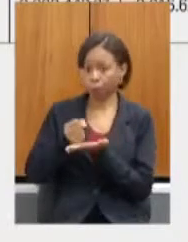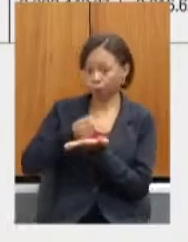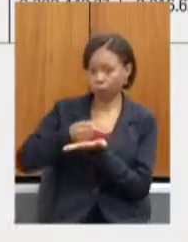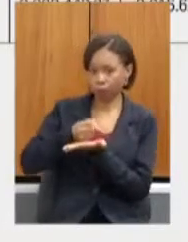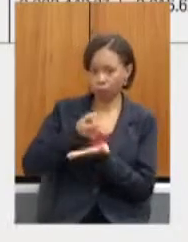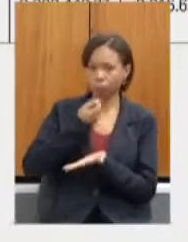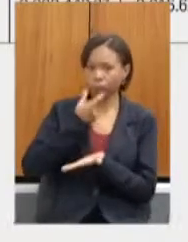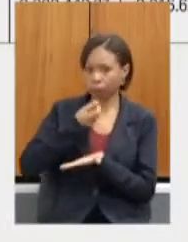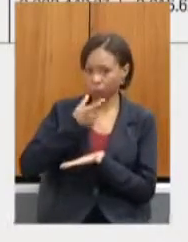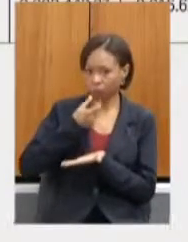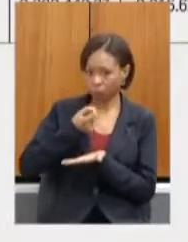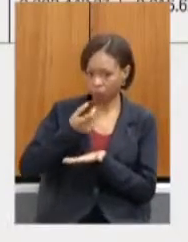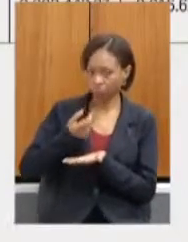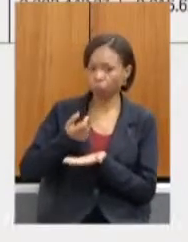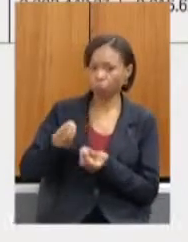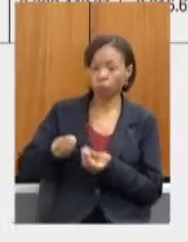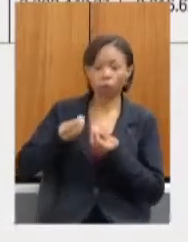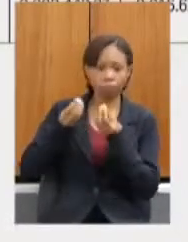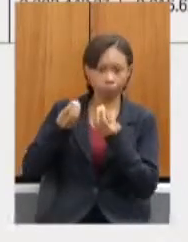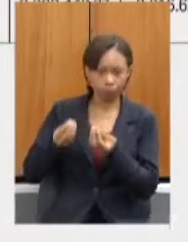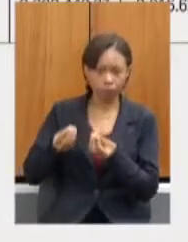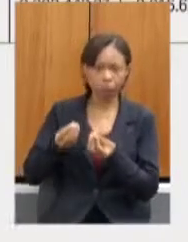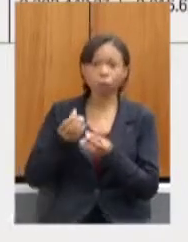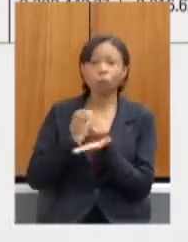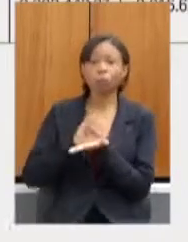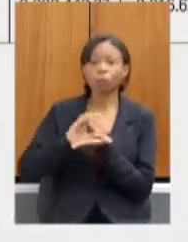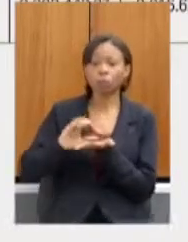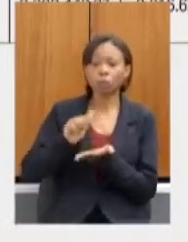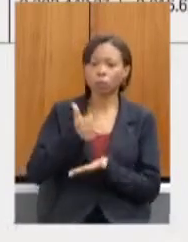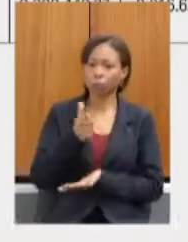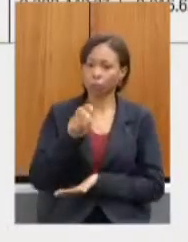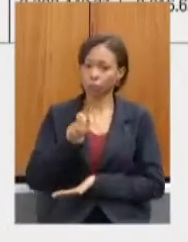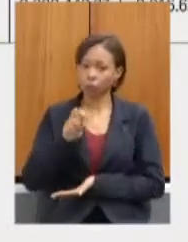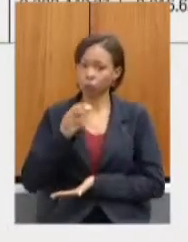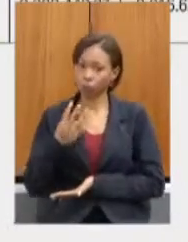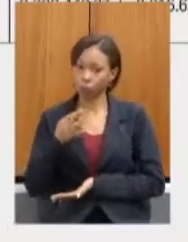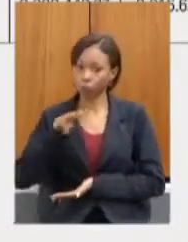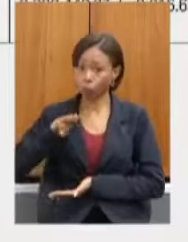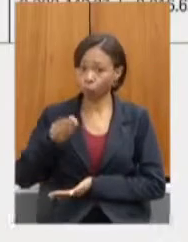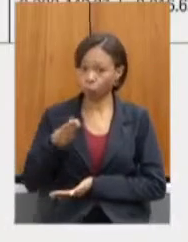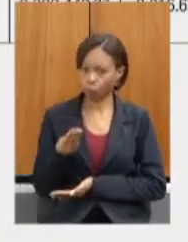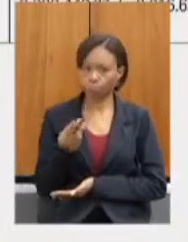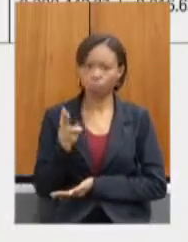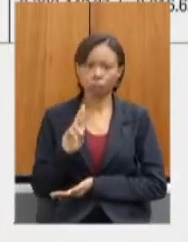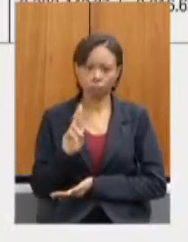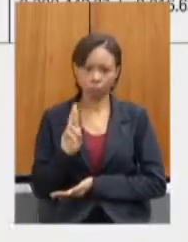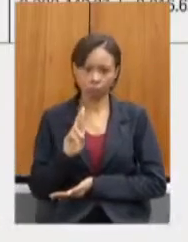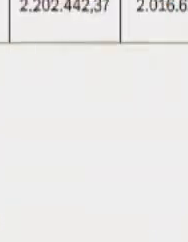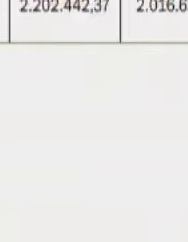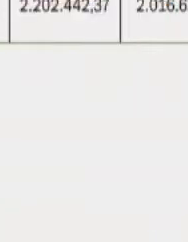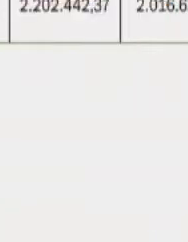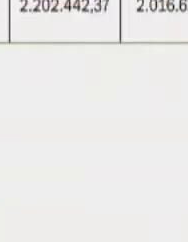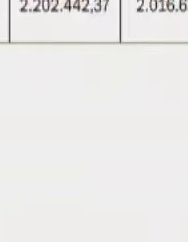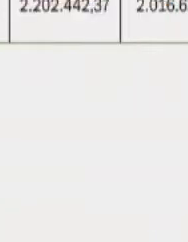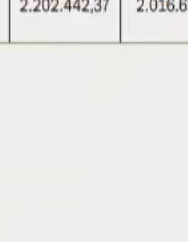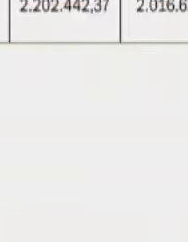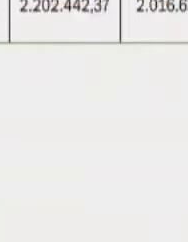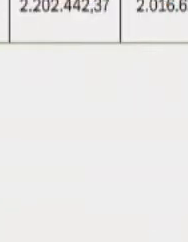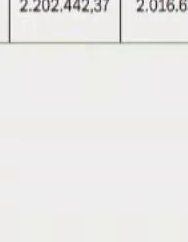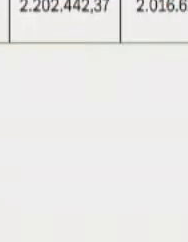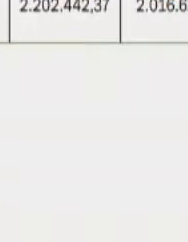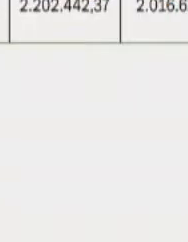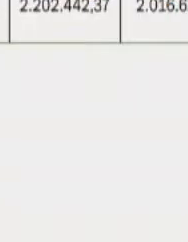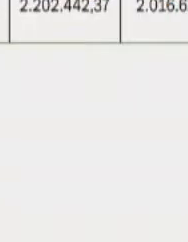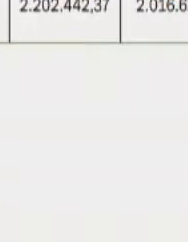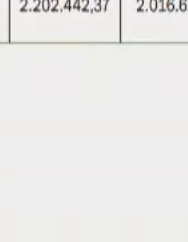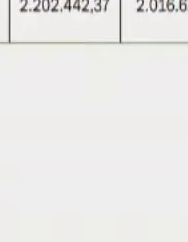nós fizemos um investimento 154 milhões de reais estruturação da assistência farmacêutica em dois milhões